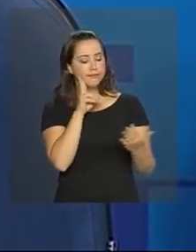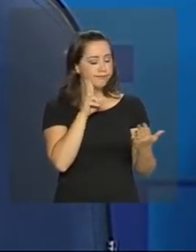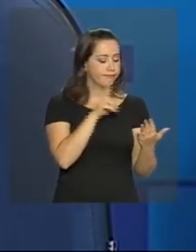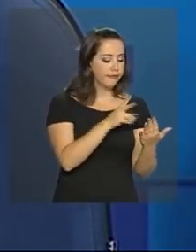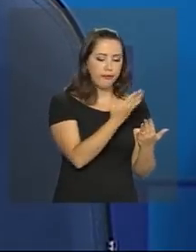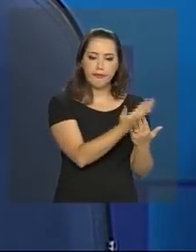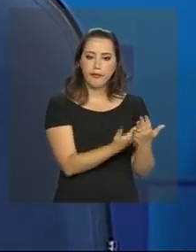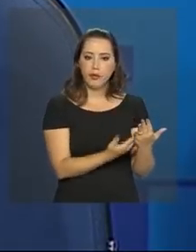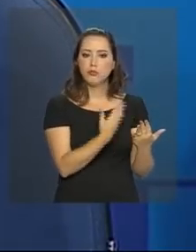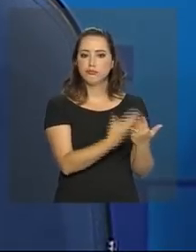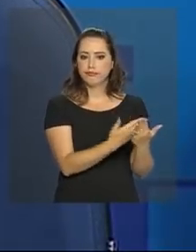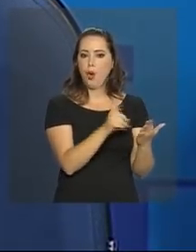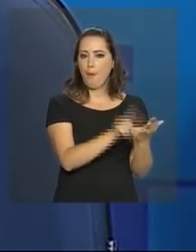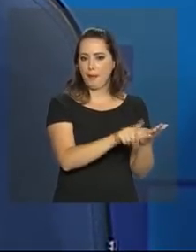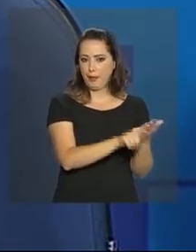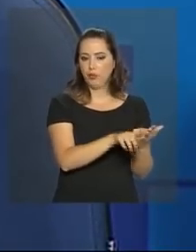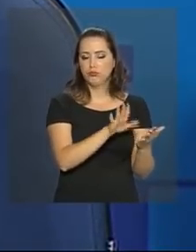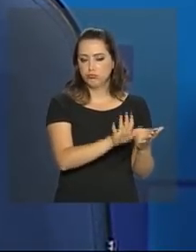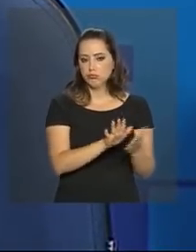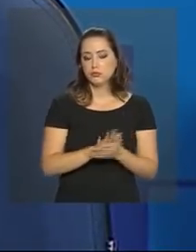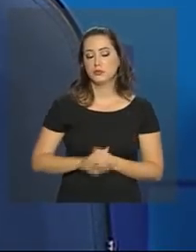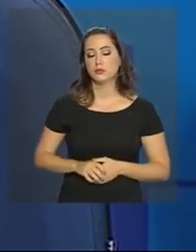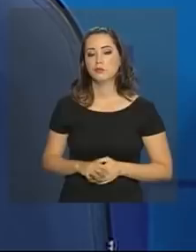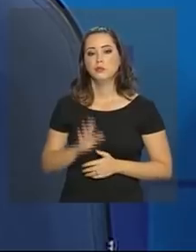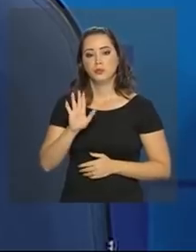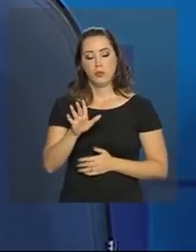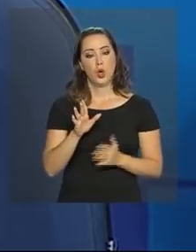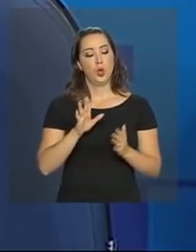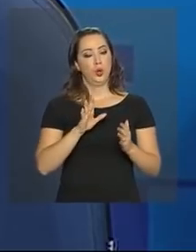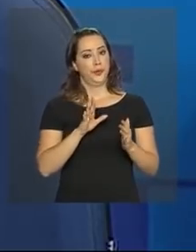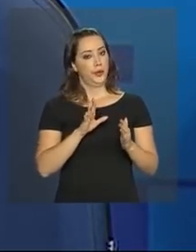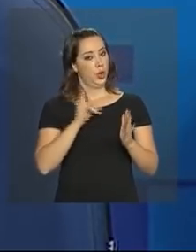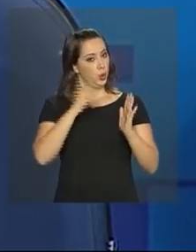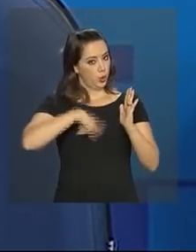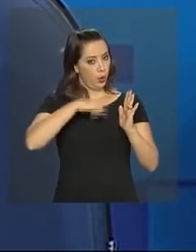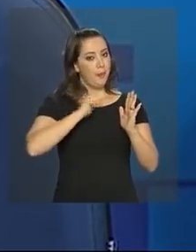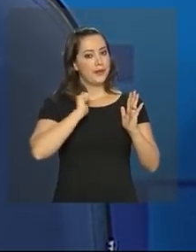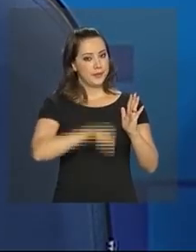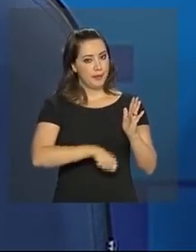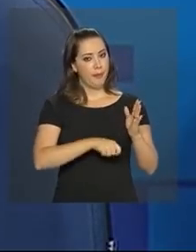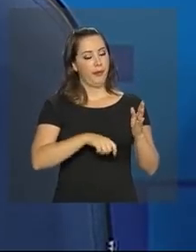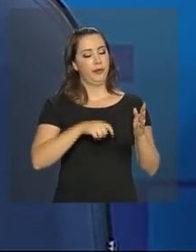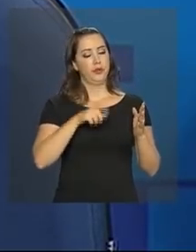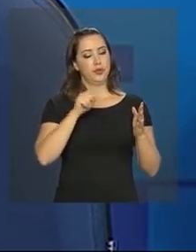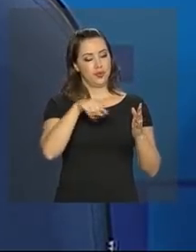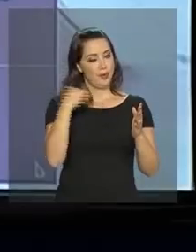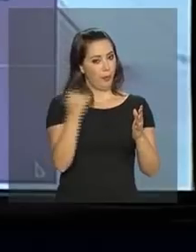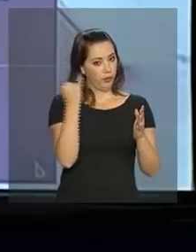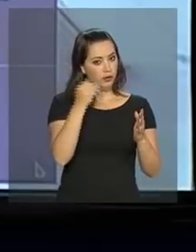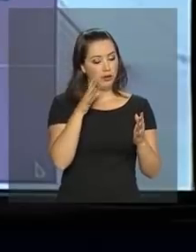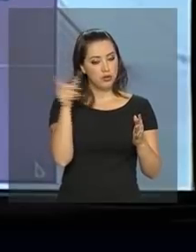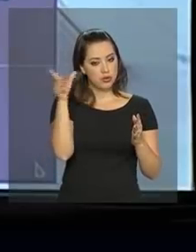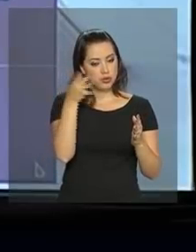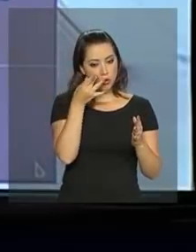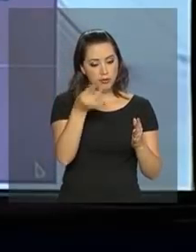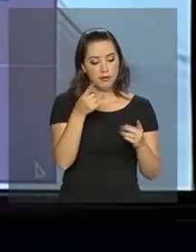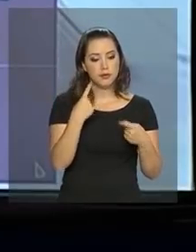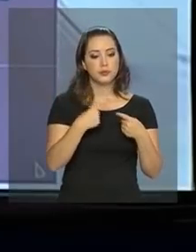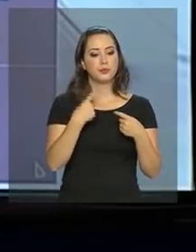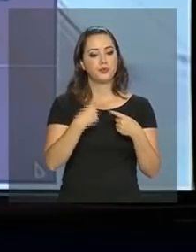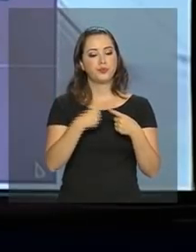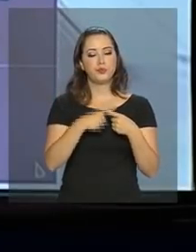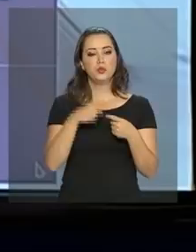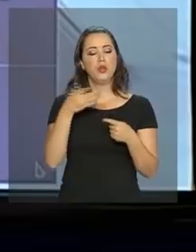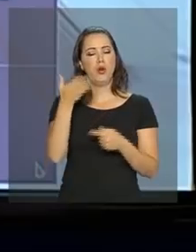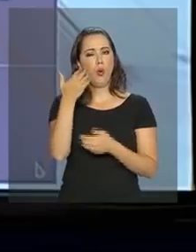confirmação os documentos aceitos e aqui há uma questão bastante significativa ainda na aplicação